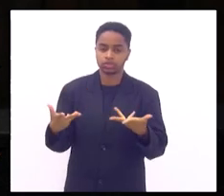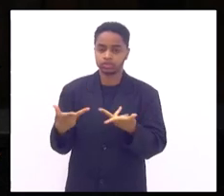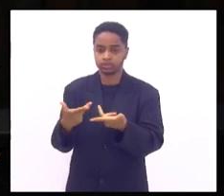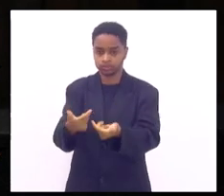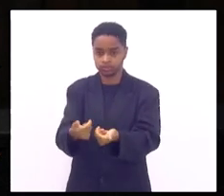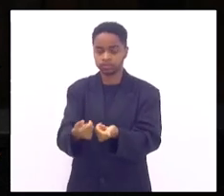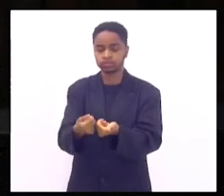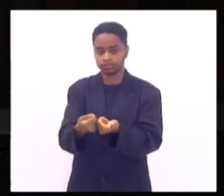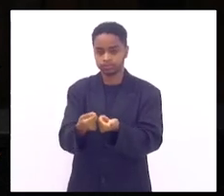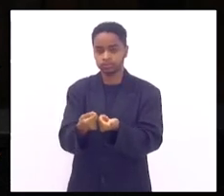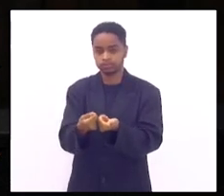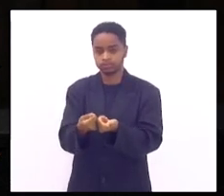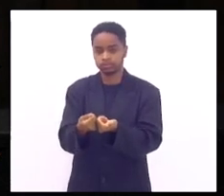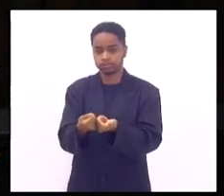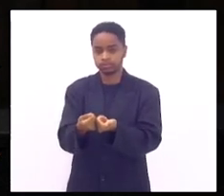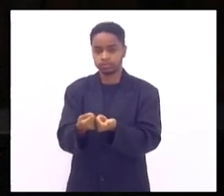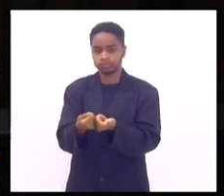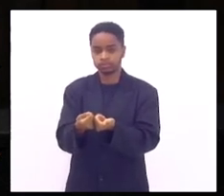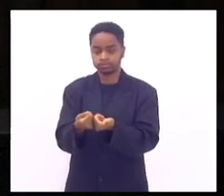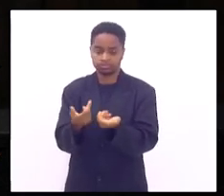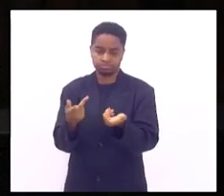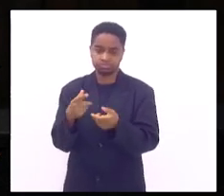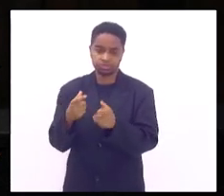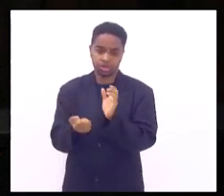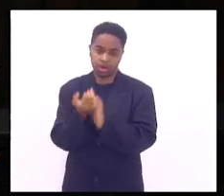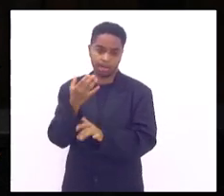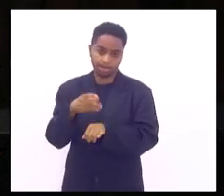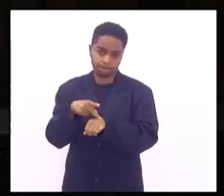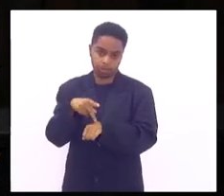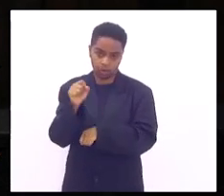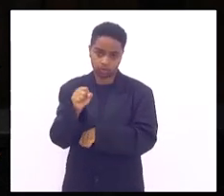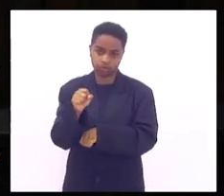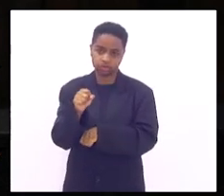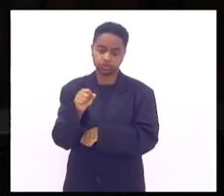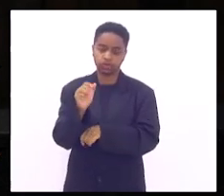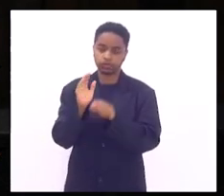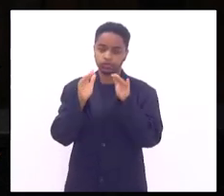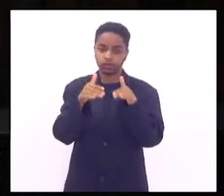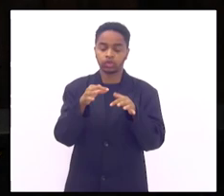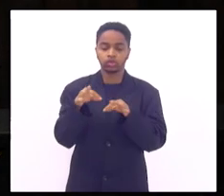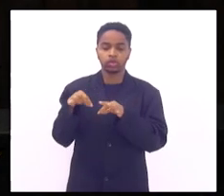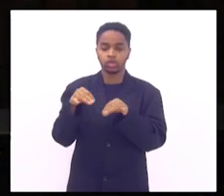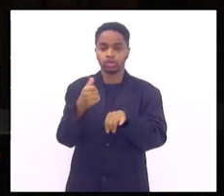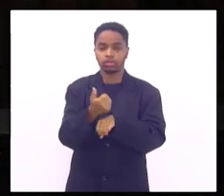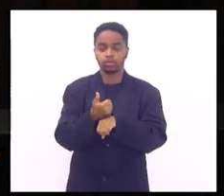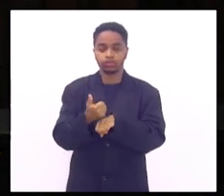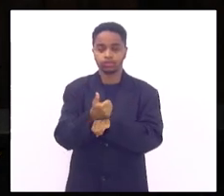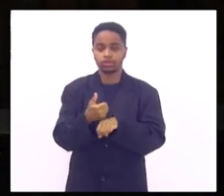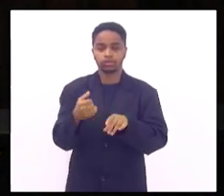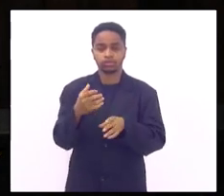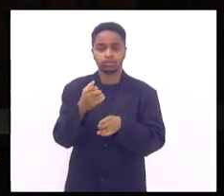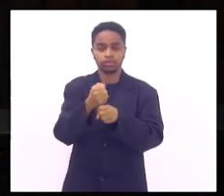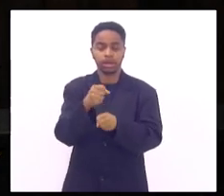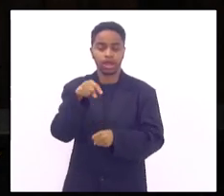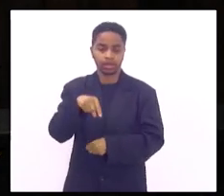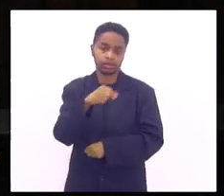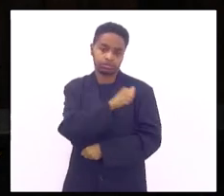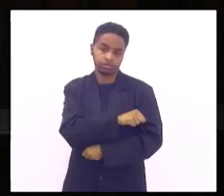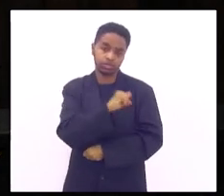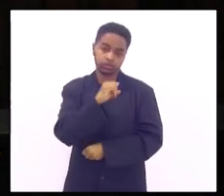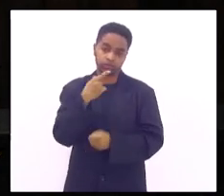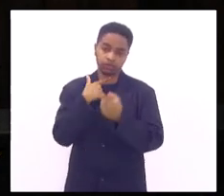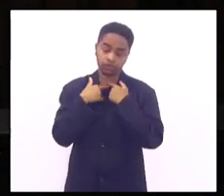qualificação a nível de pós-graduação para todos os profissionais de contabilidade do Estado de Janeiro que assim o desejarem.